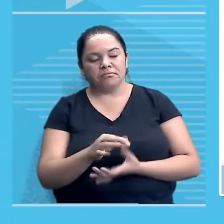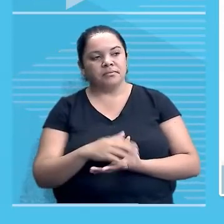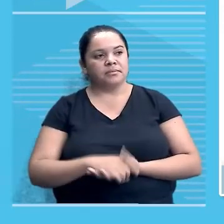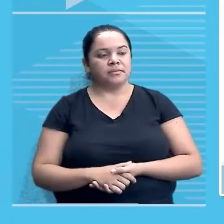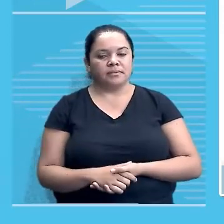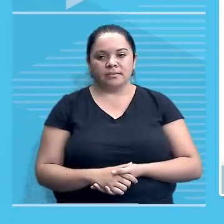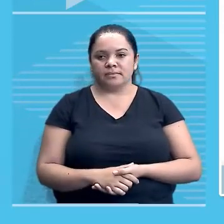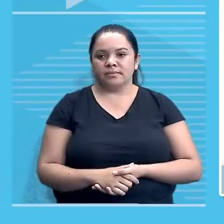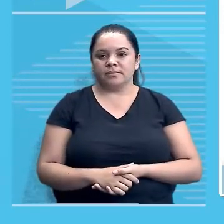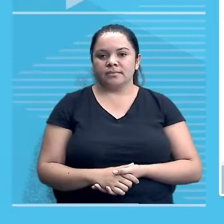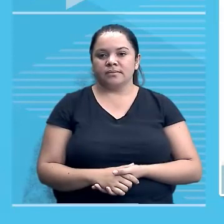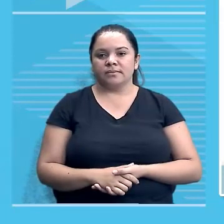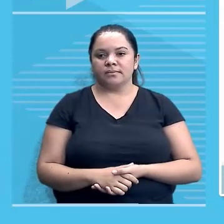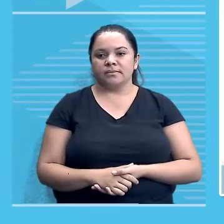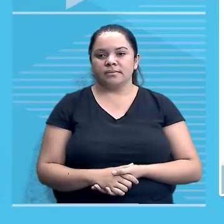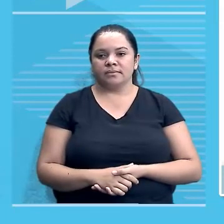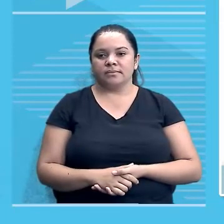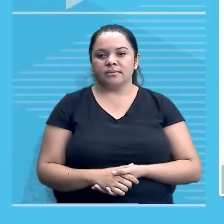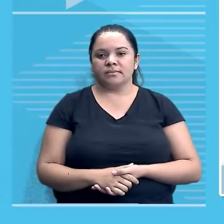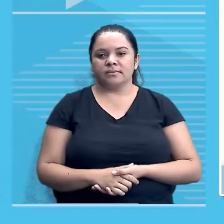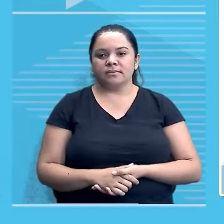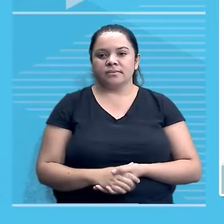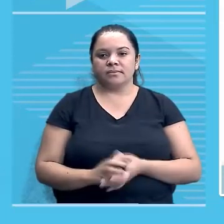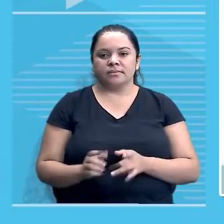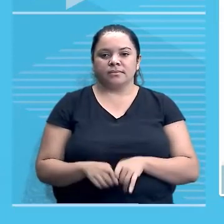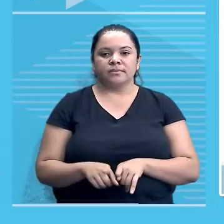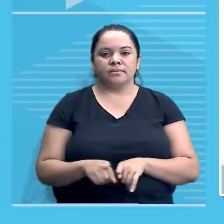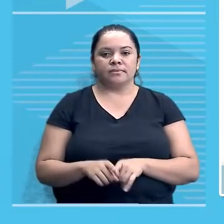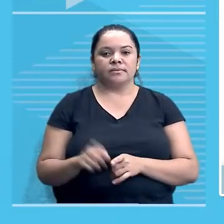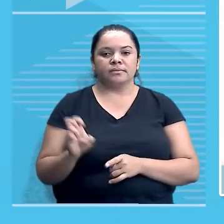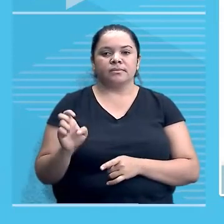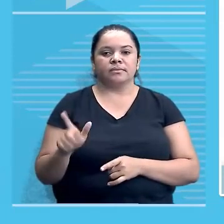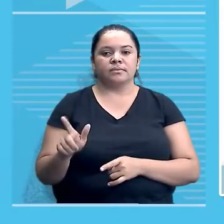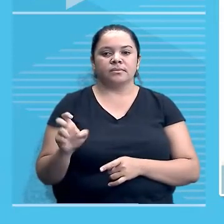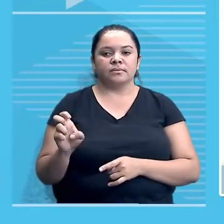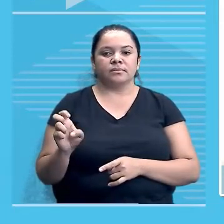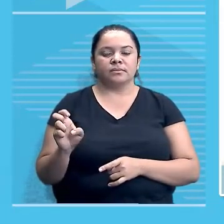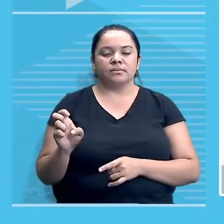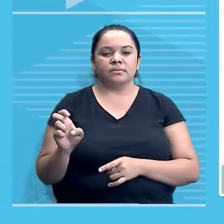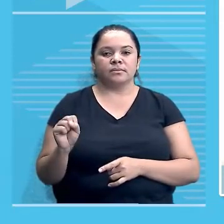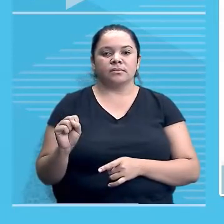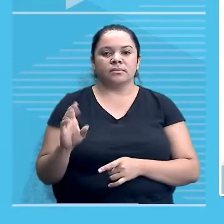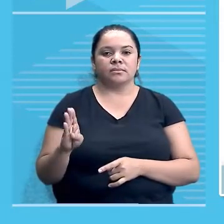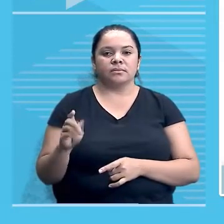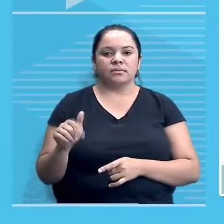Elismão Veloso também está aqui com a gente, né? Bom Jesus,